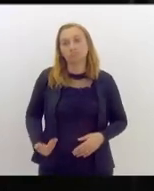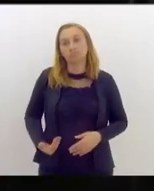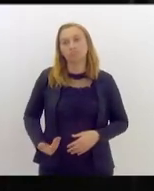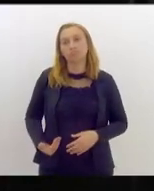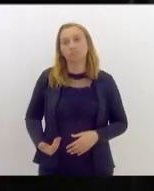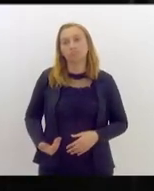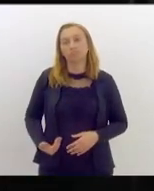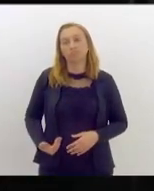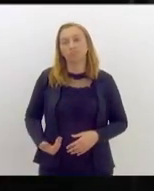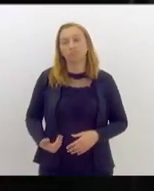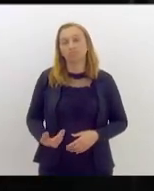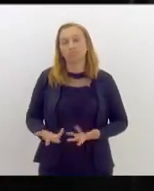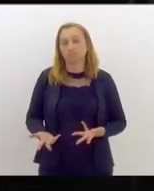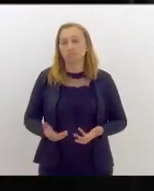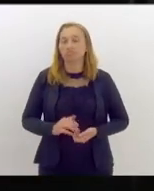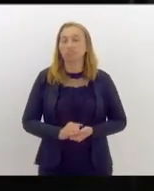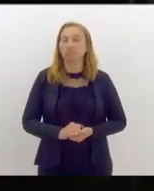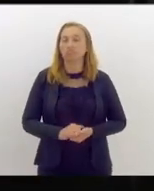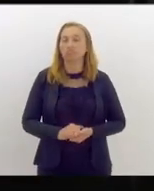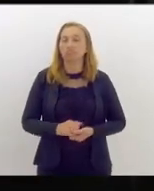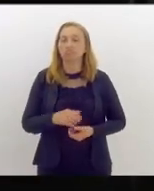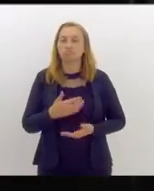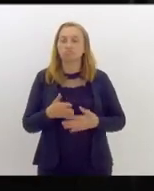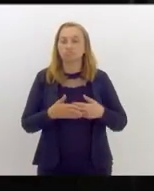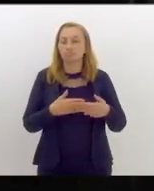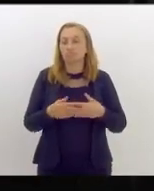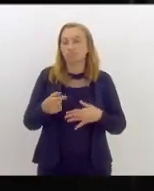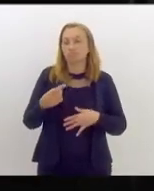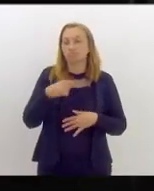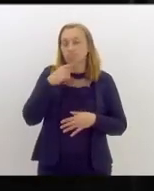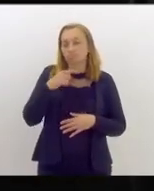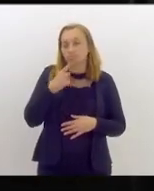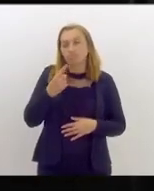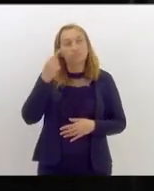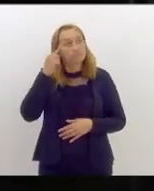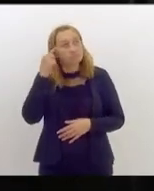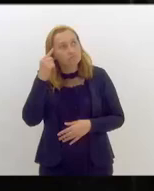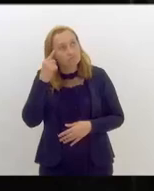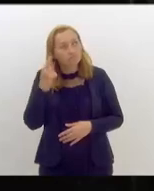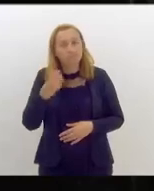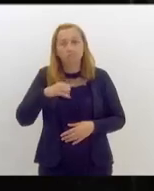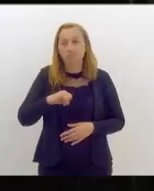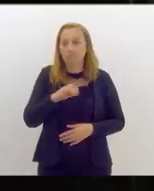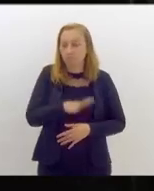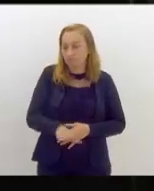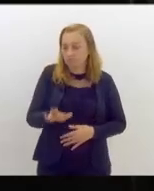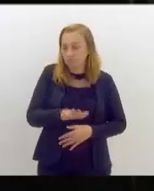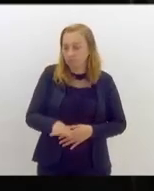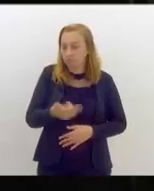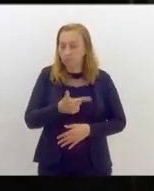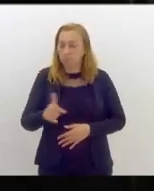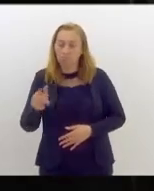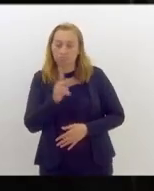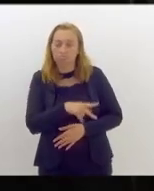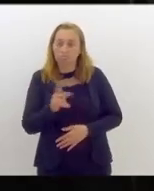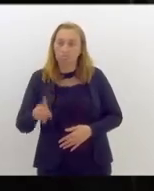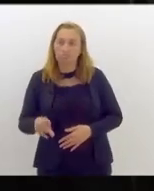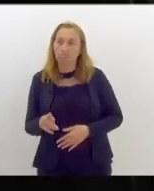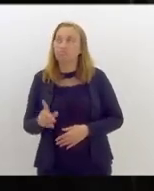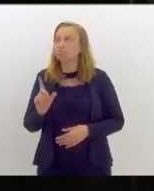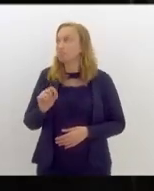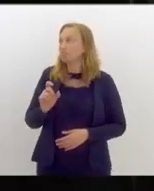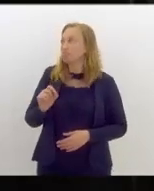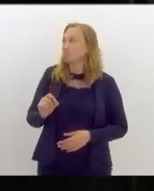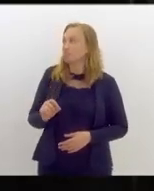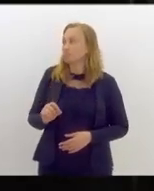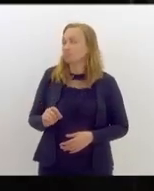indispensáveis Então se a gente tiver qualquer dúvida é pensar né O que seria um das nossas crianças sem os professores O que seria